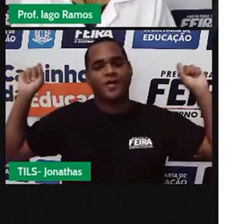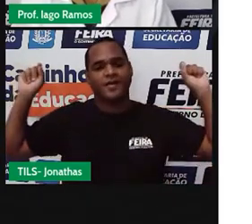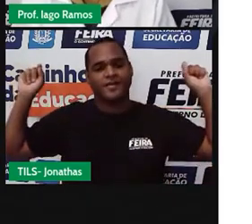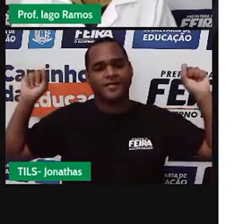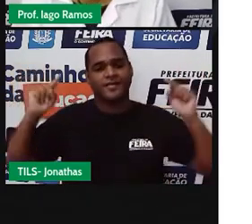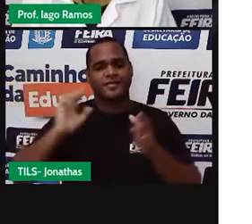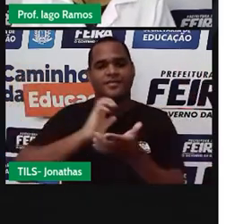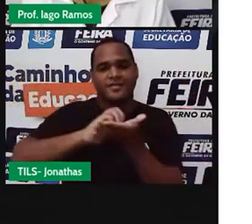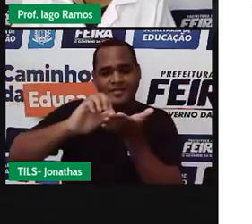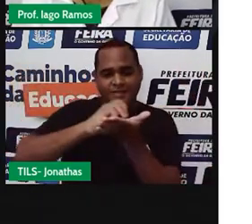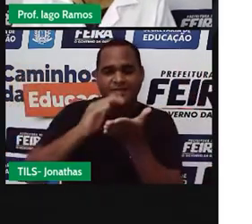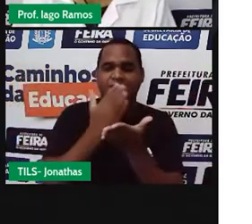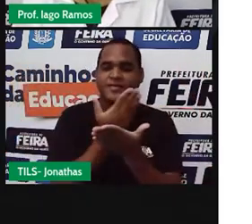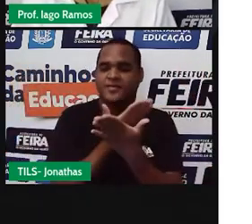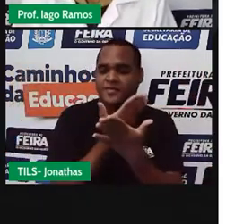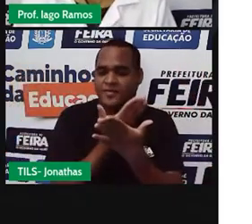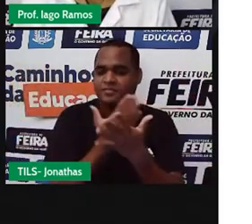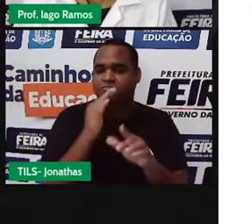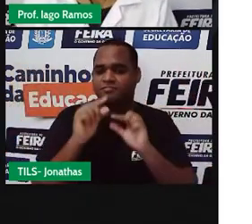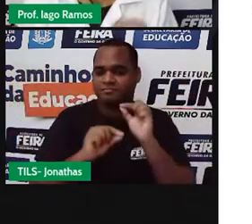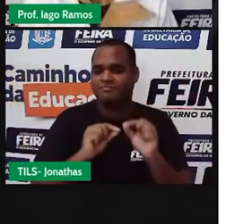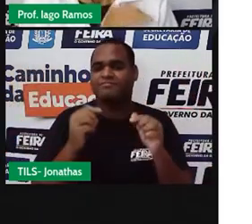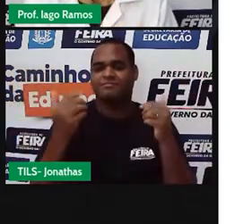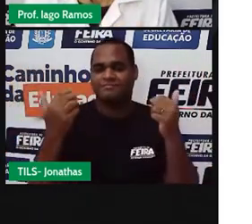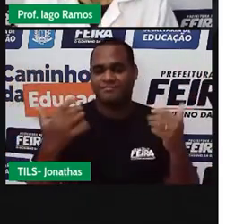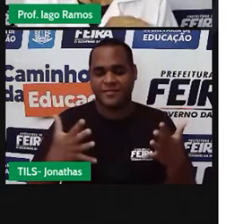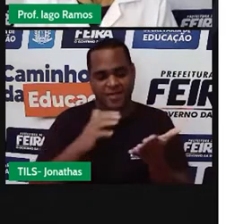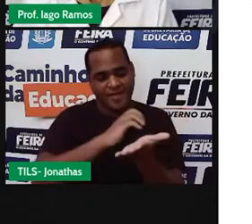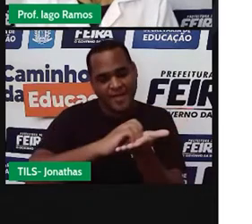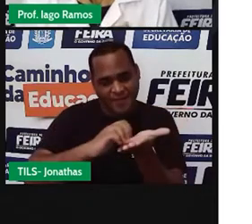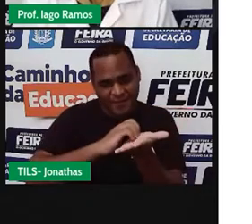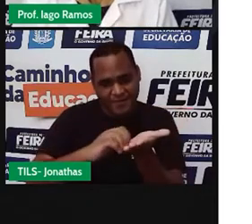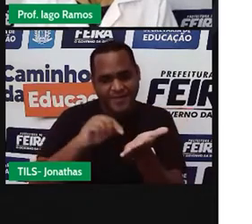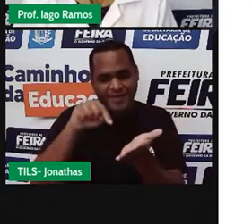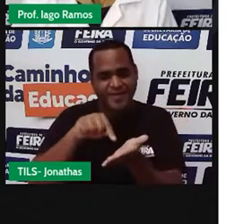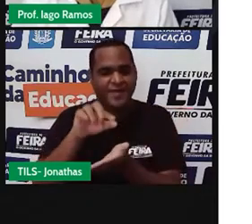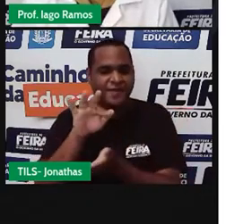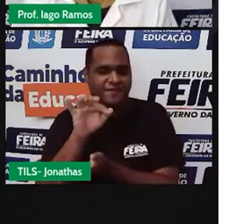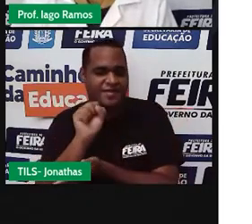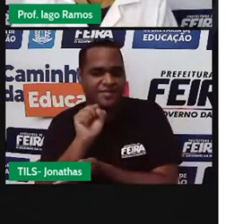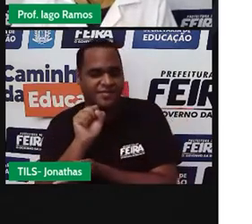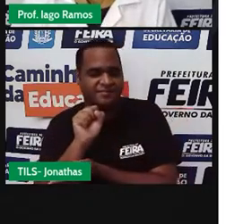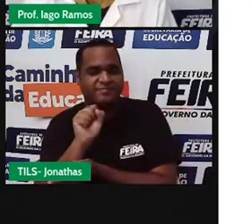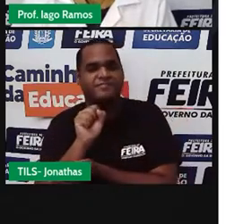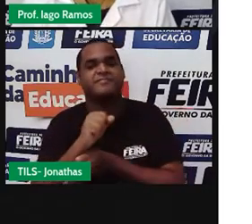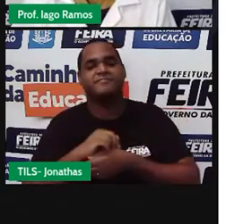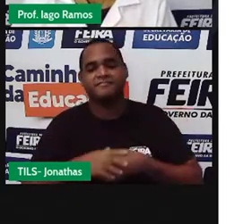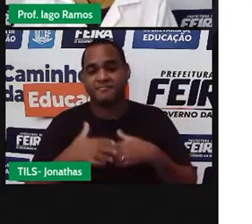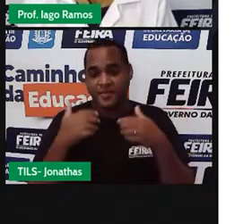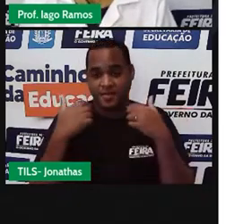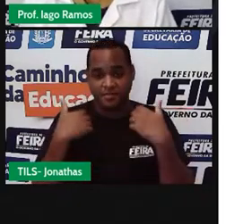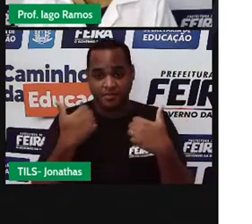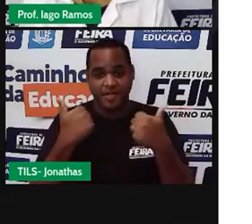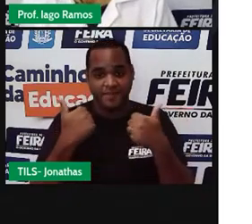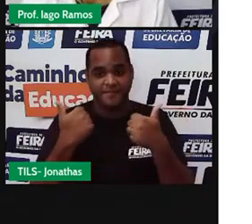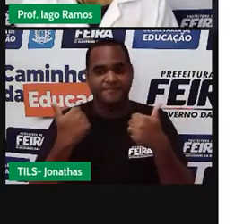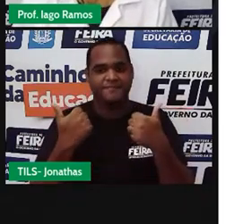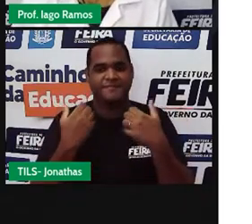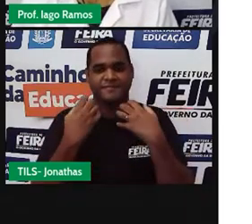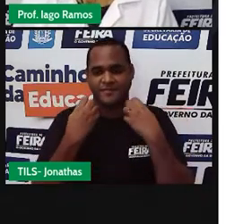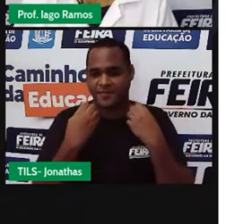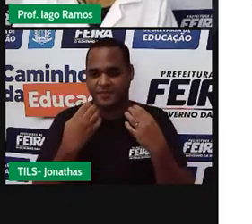cartaz da Secretaria Municipal de Educação de Feira de Santana Tá bom